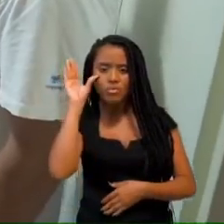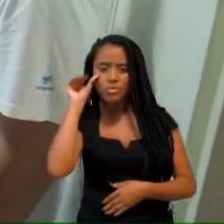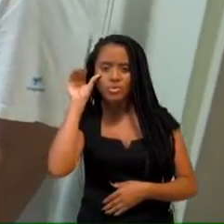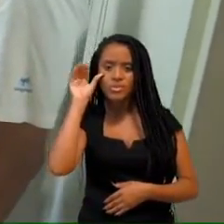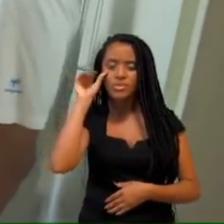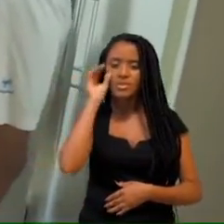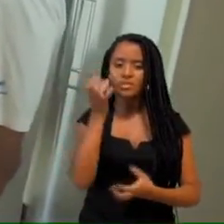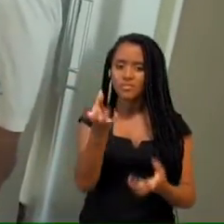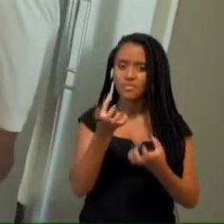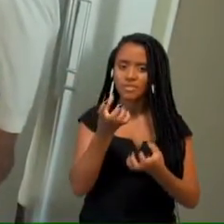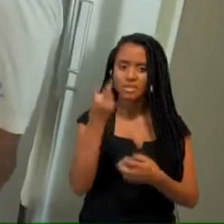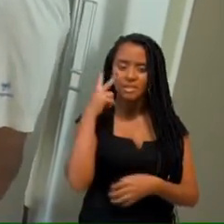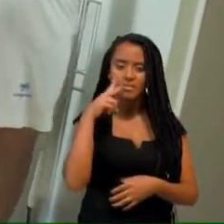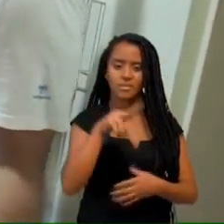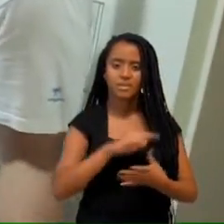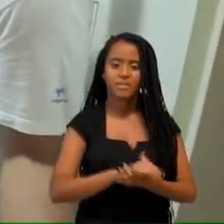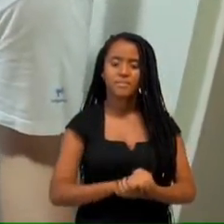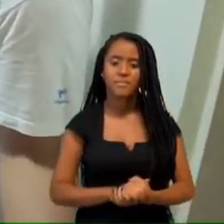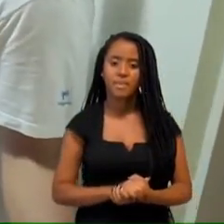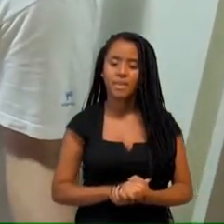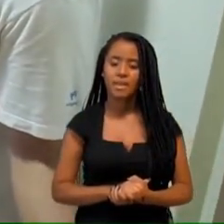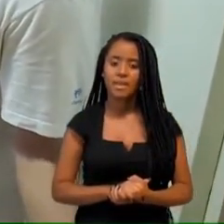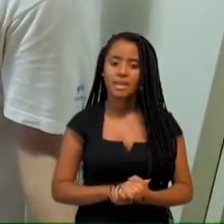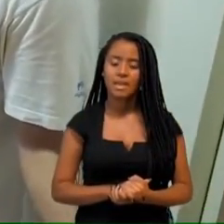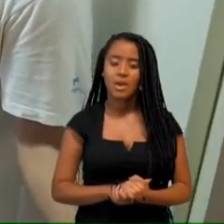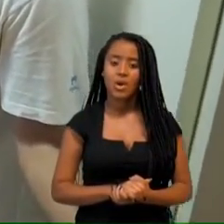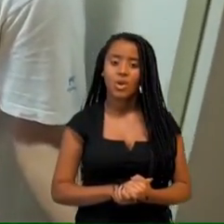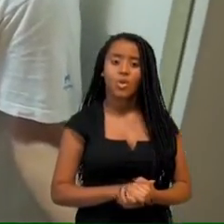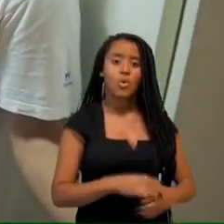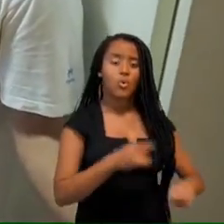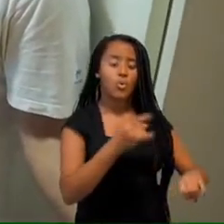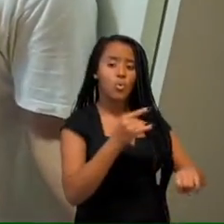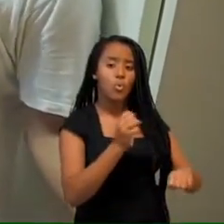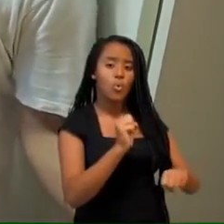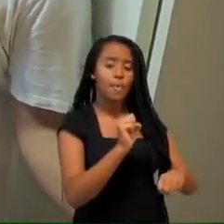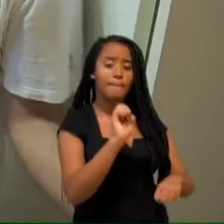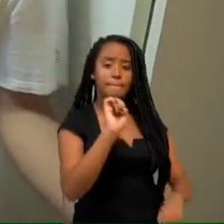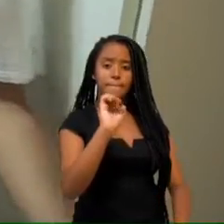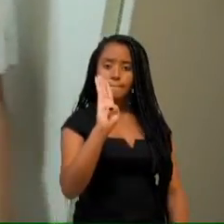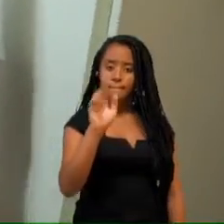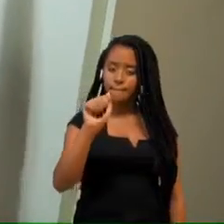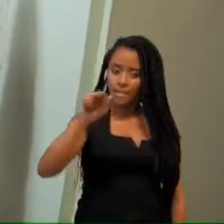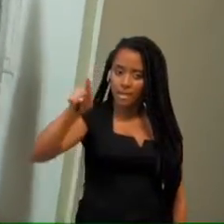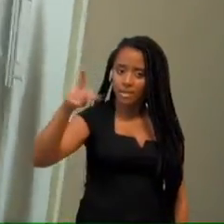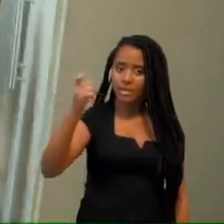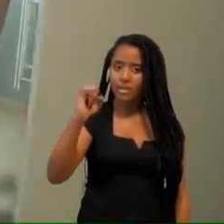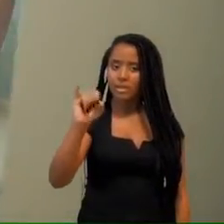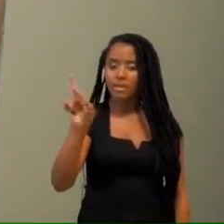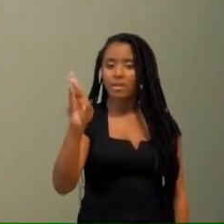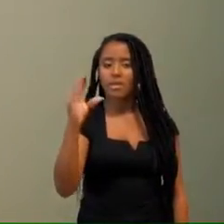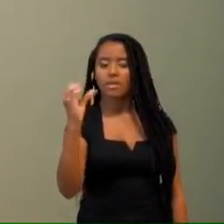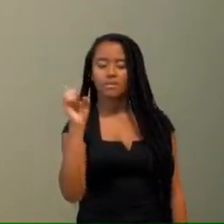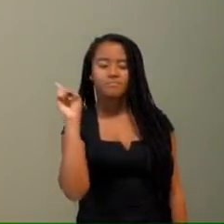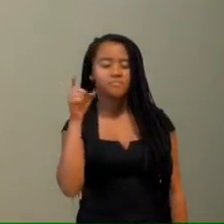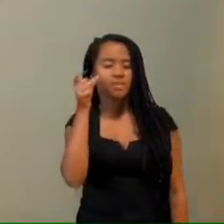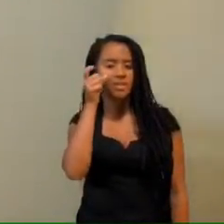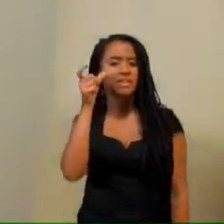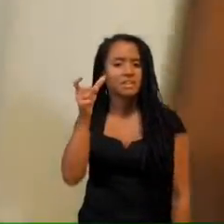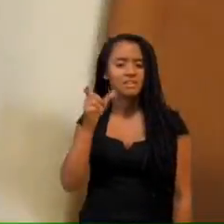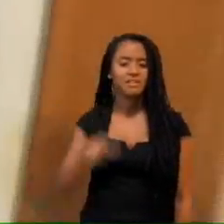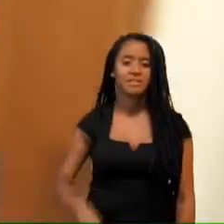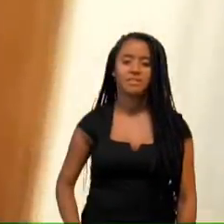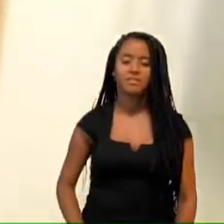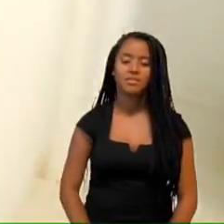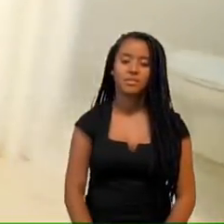apartamento vocês queiram mostrar eu acho que o planejamento do banheiro é interessante a gente falar Ah então bora lá Bora lá você mostrar pra gente então como funciona